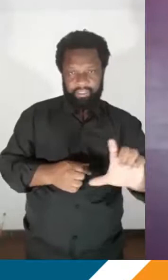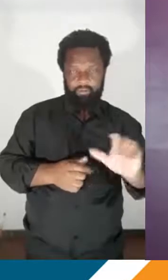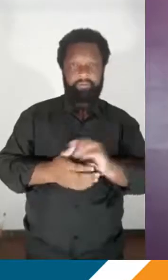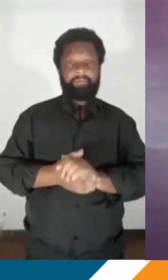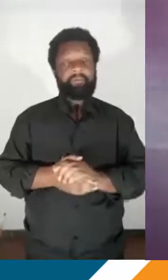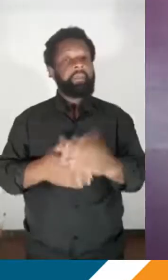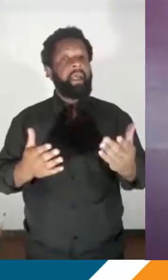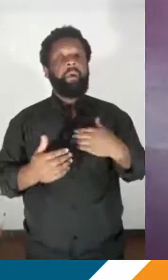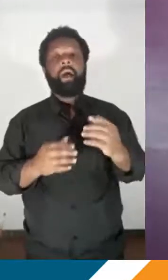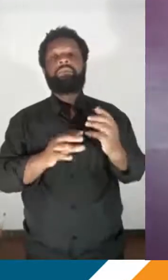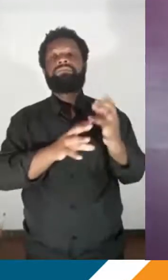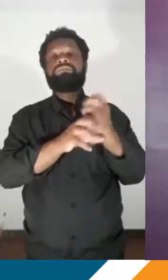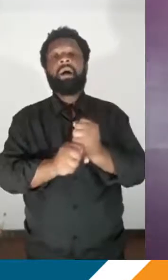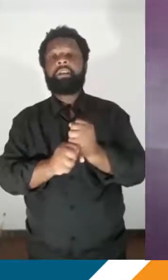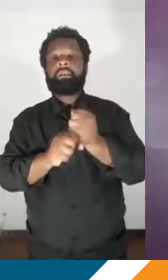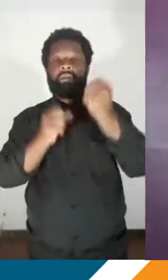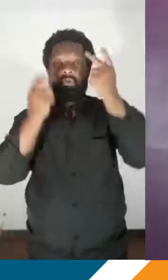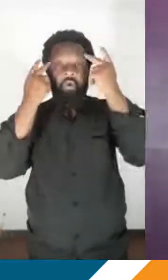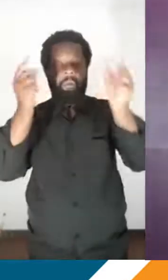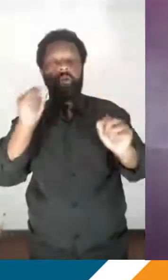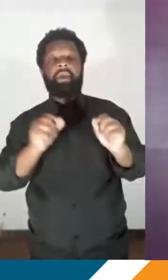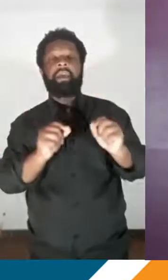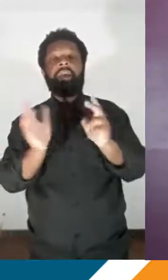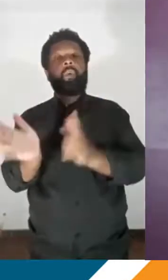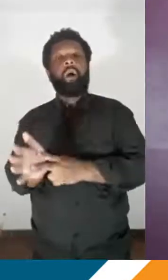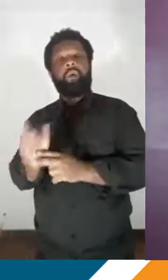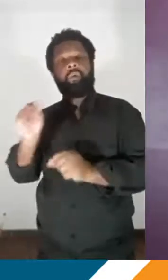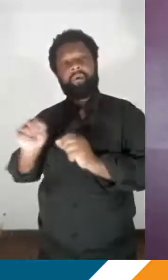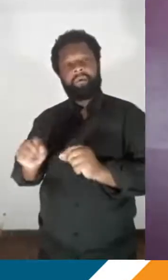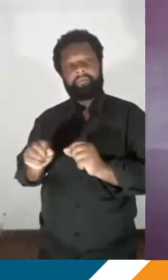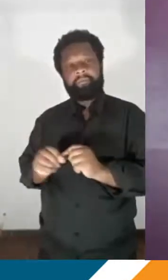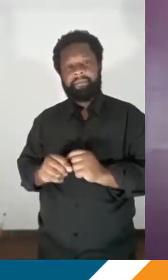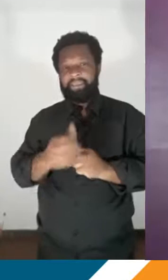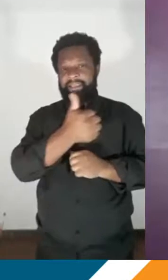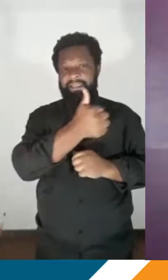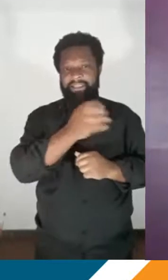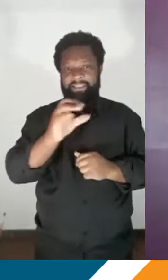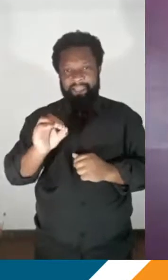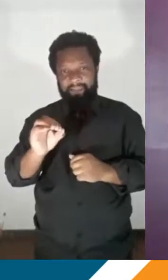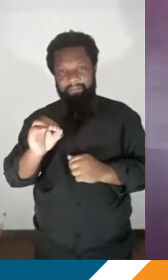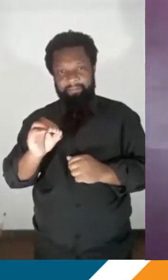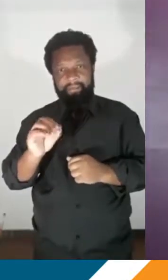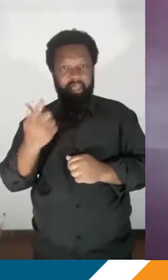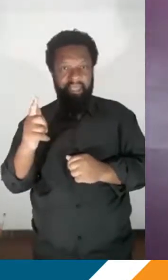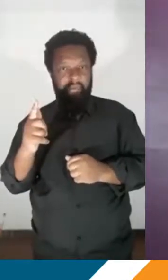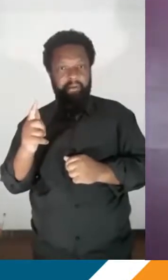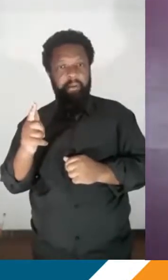0,1 litro. Então, a concentração comum vai ser igual a